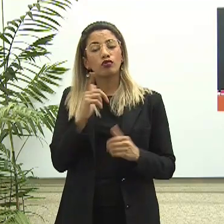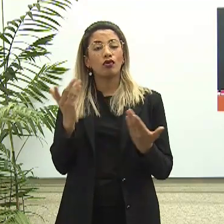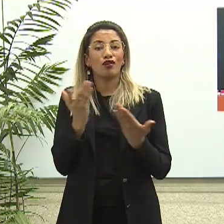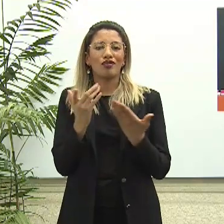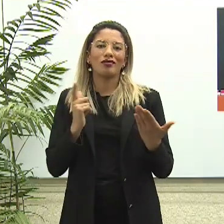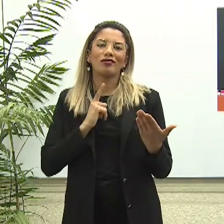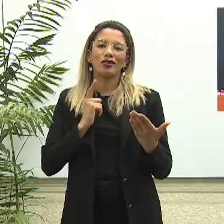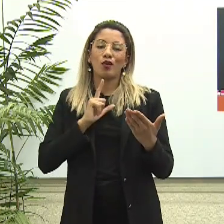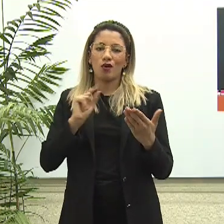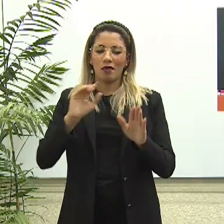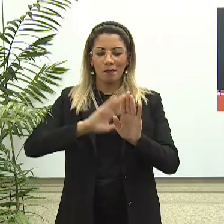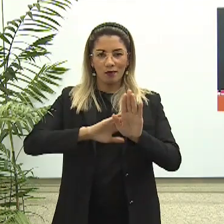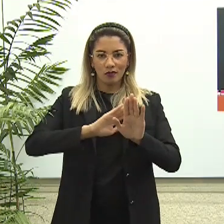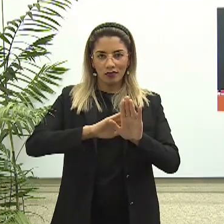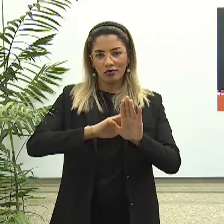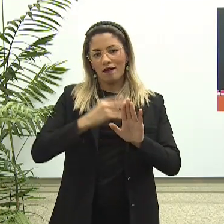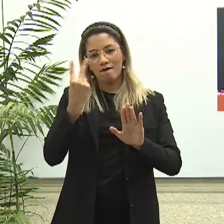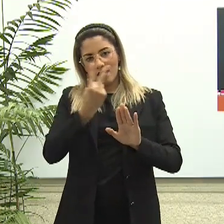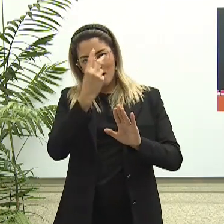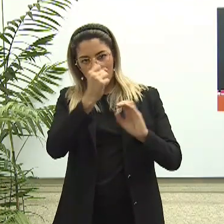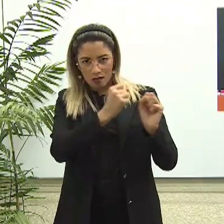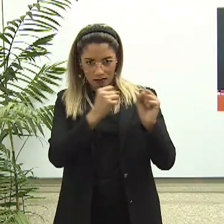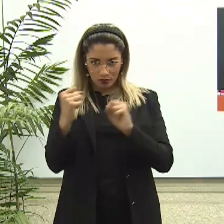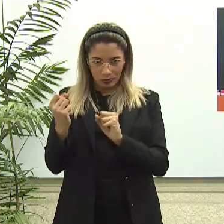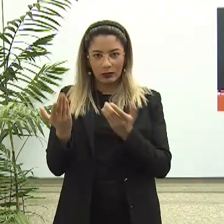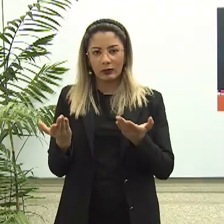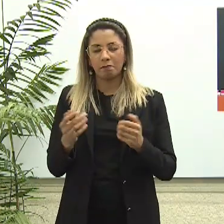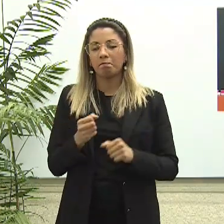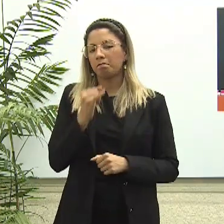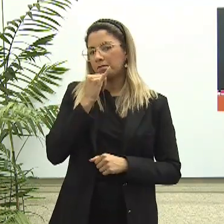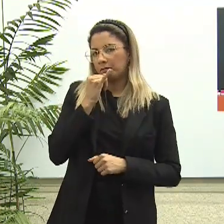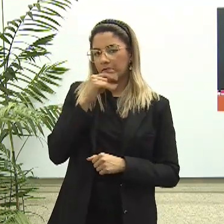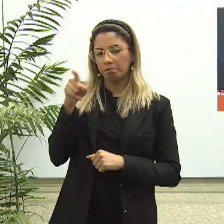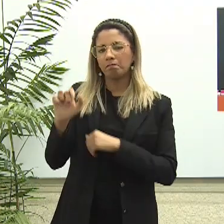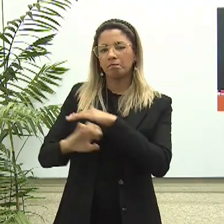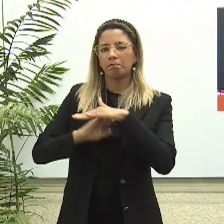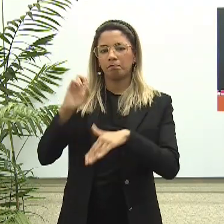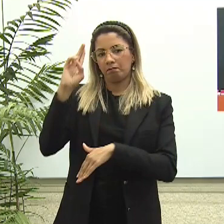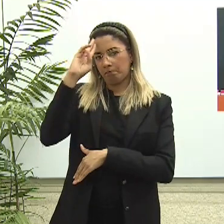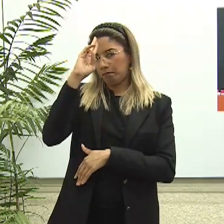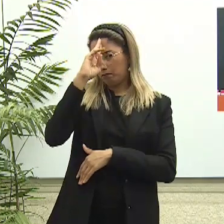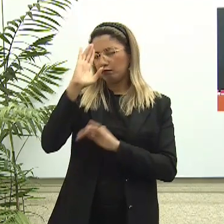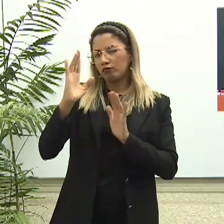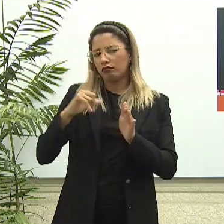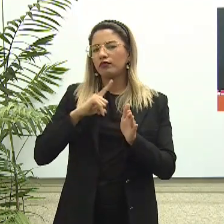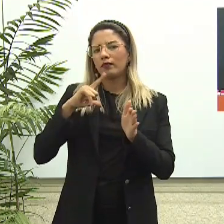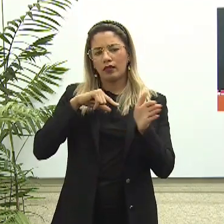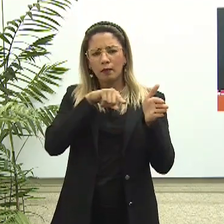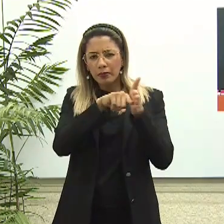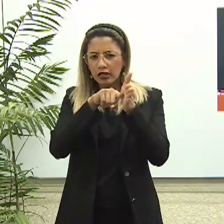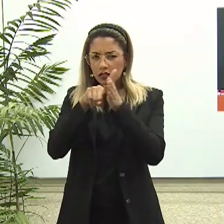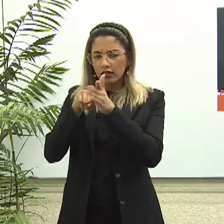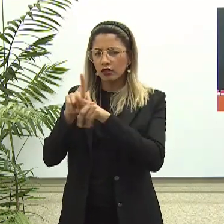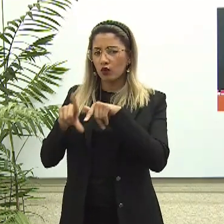poder uma concentração de valor por exemplo a Uber E H estudos eh suspeitando a Uber não assumiu e